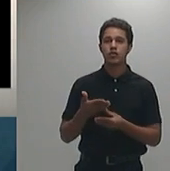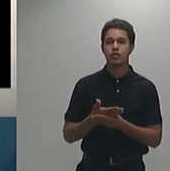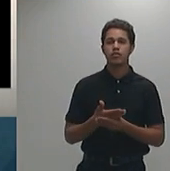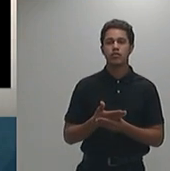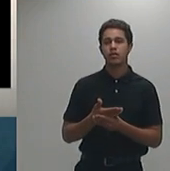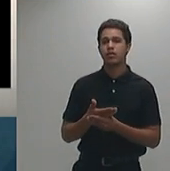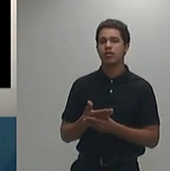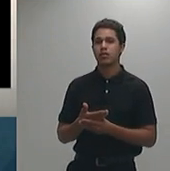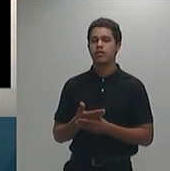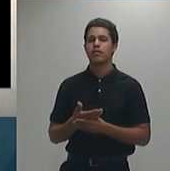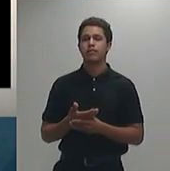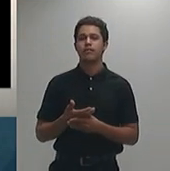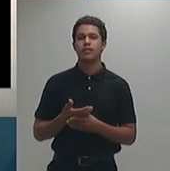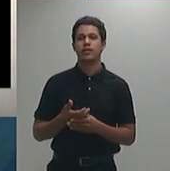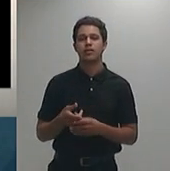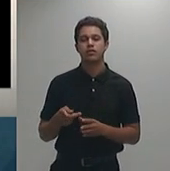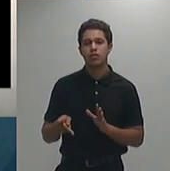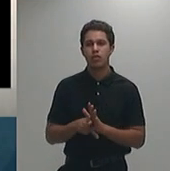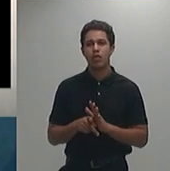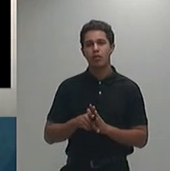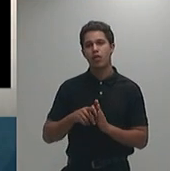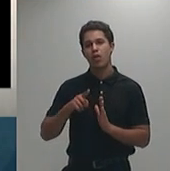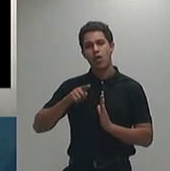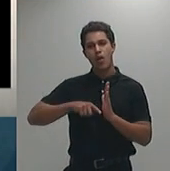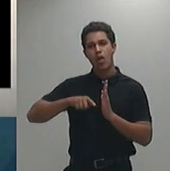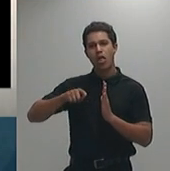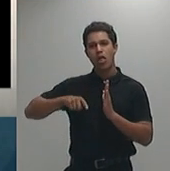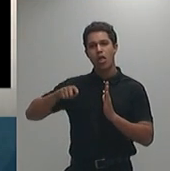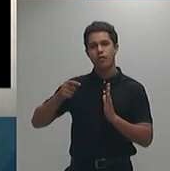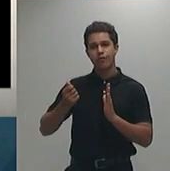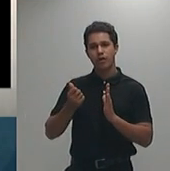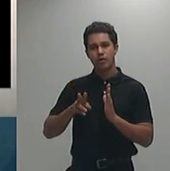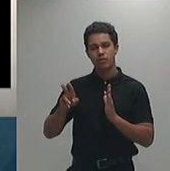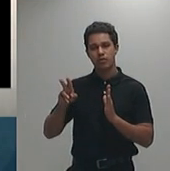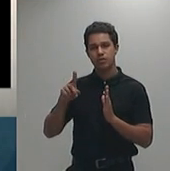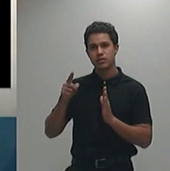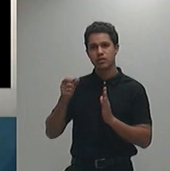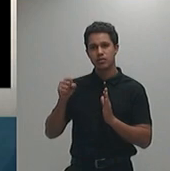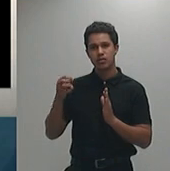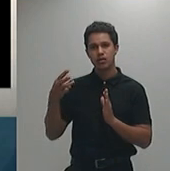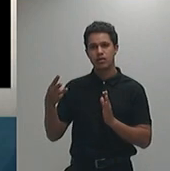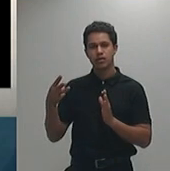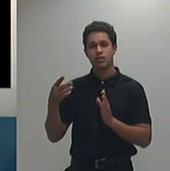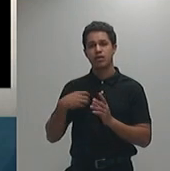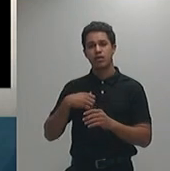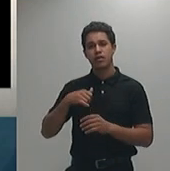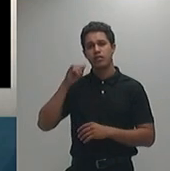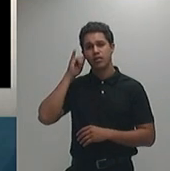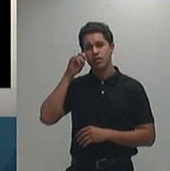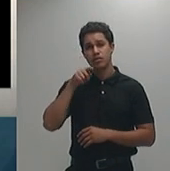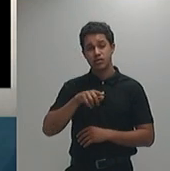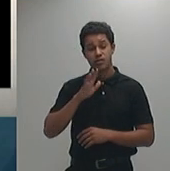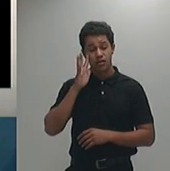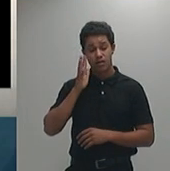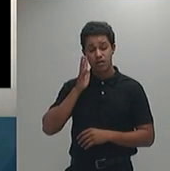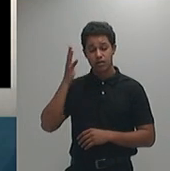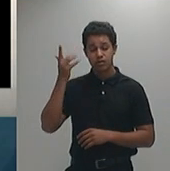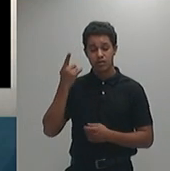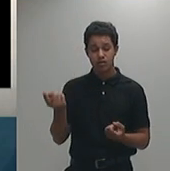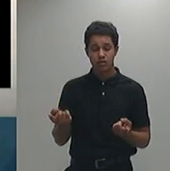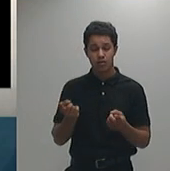arbitragem do mercado 186 evitando-se assim o risco de decisões contraditórias o